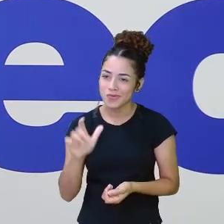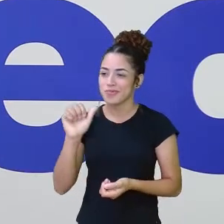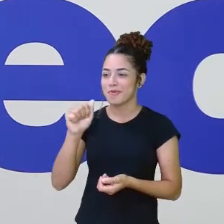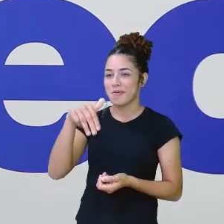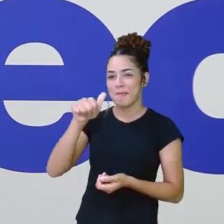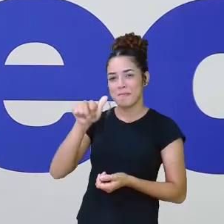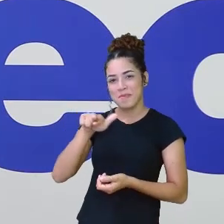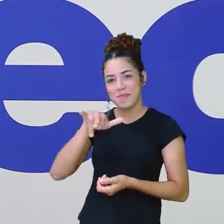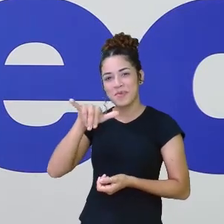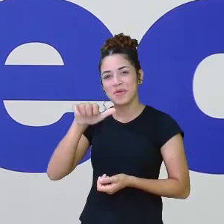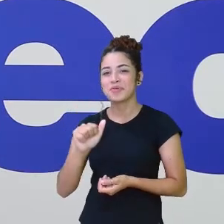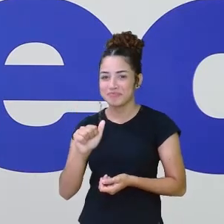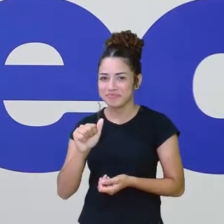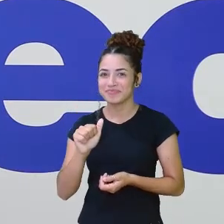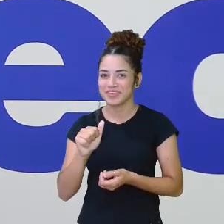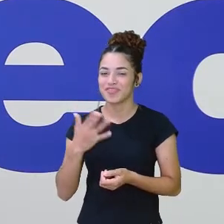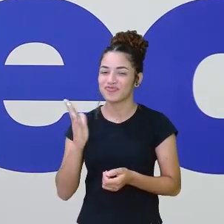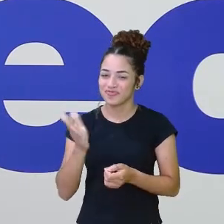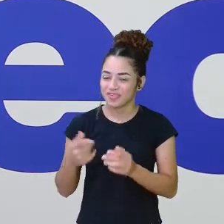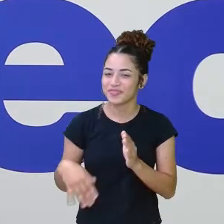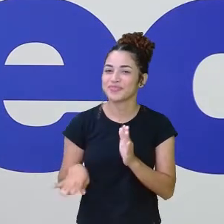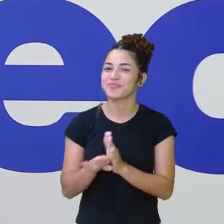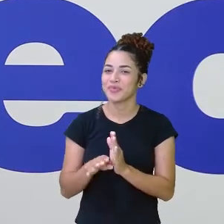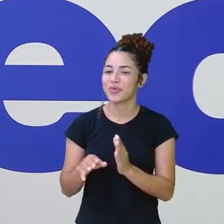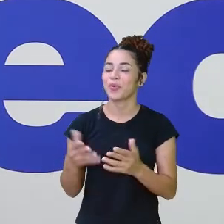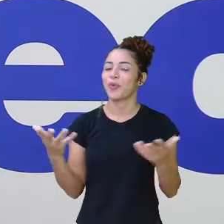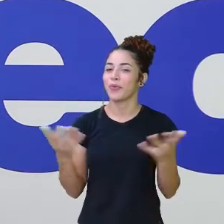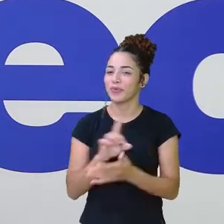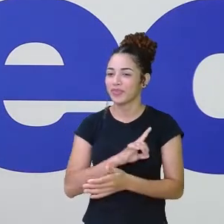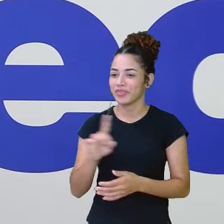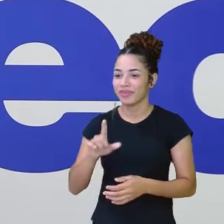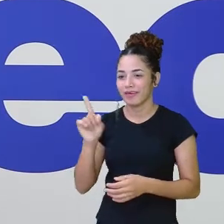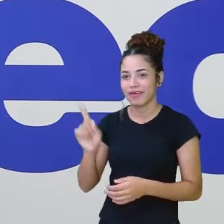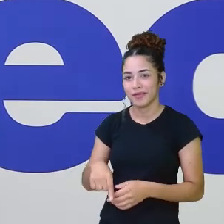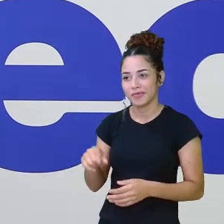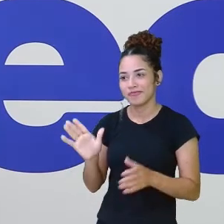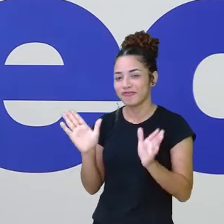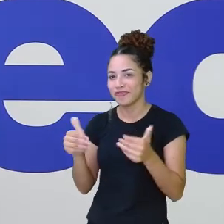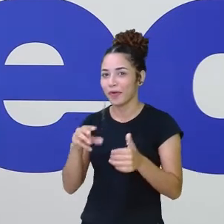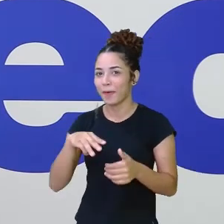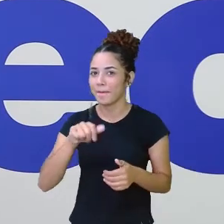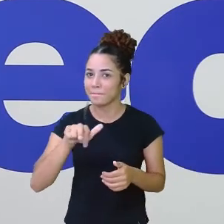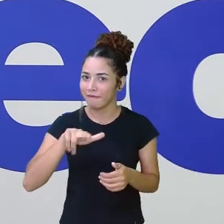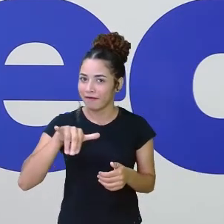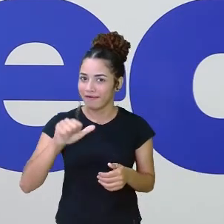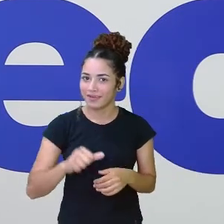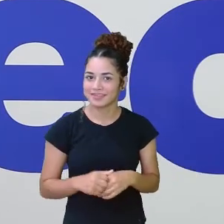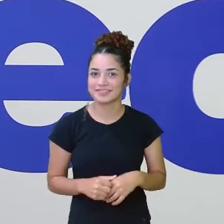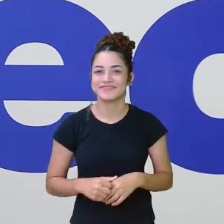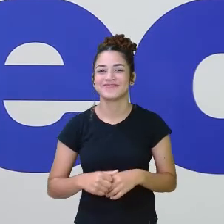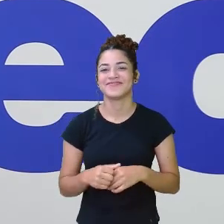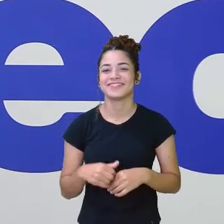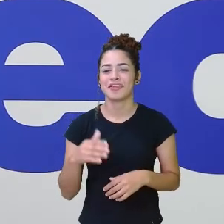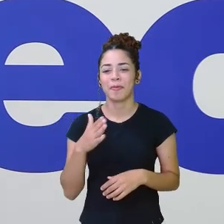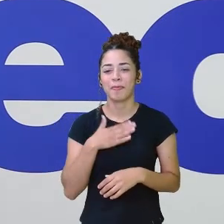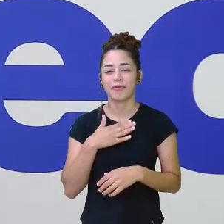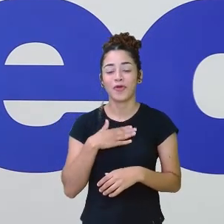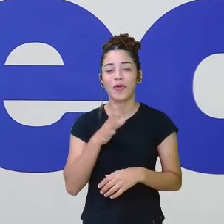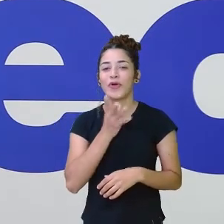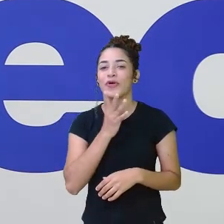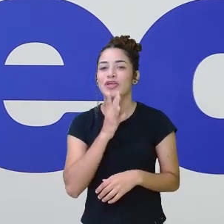2 Marias no 2 chat. Marias. Hoje o dia é das Marias. Será que tem alguma Maria na sua vida, professora? Tem 2. Na minha vida